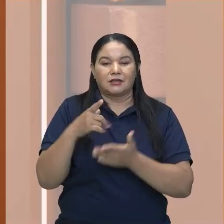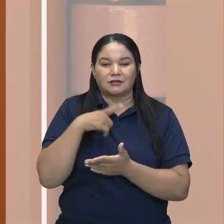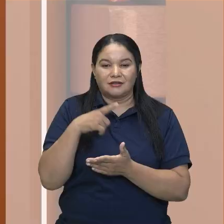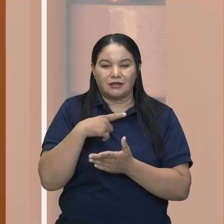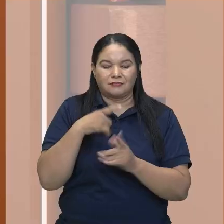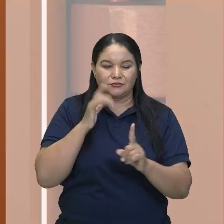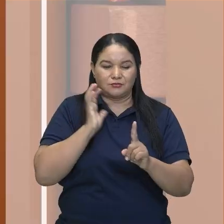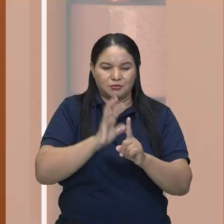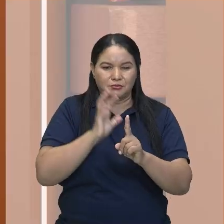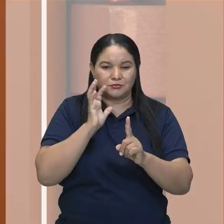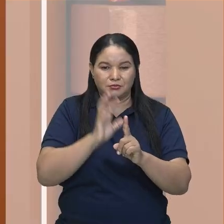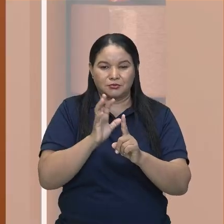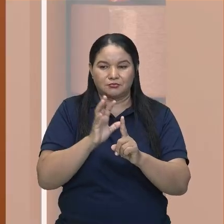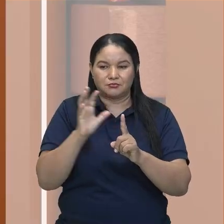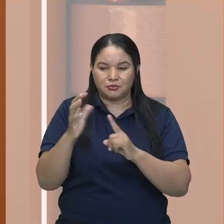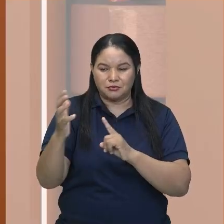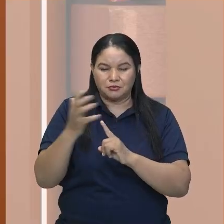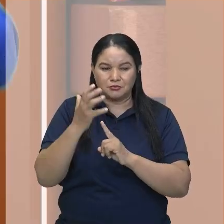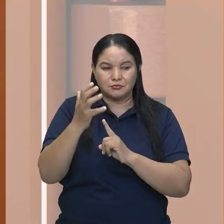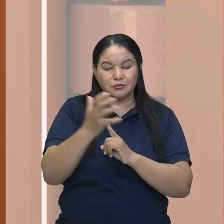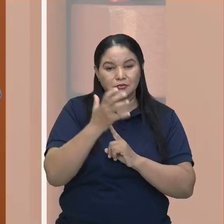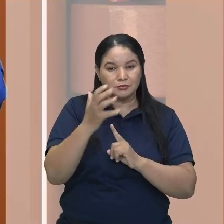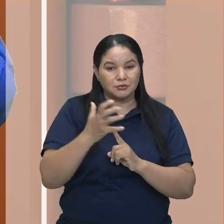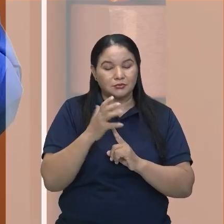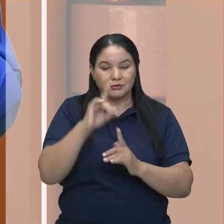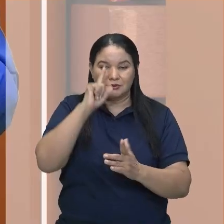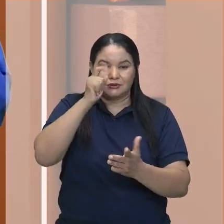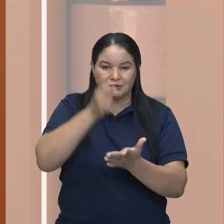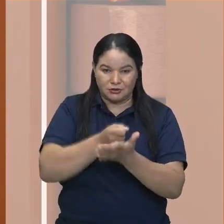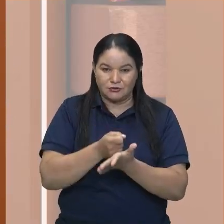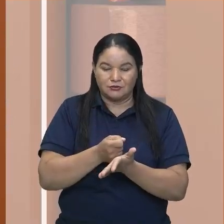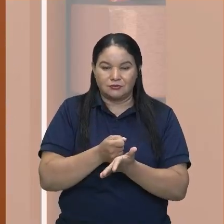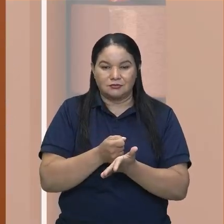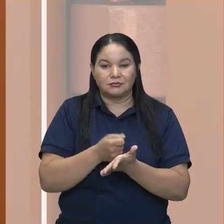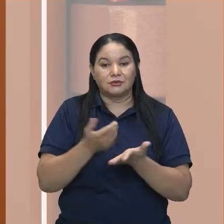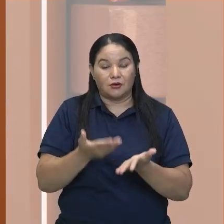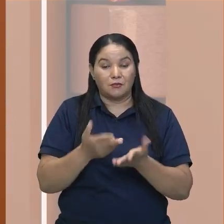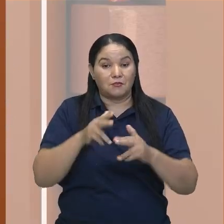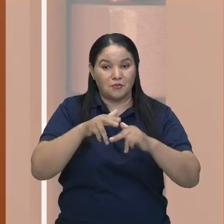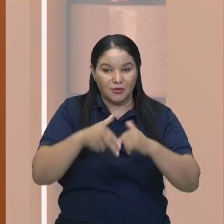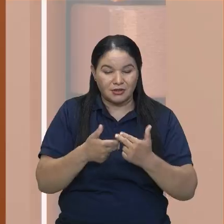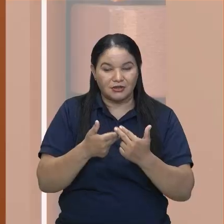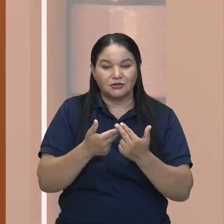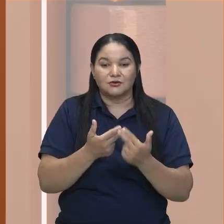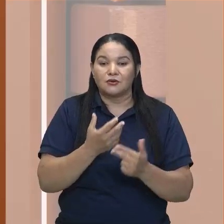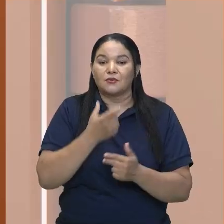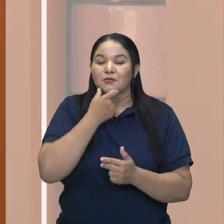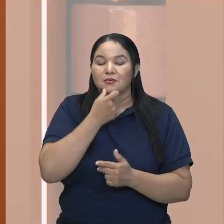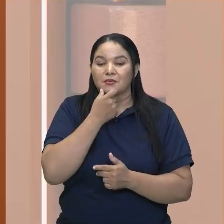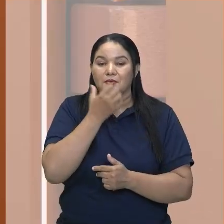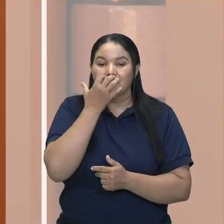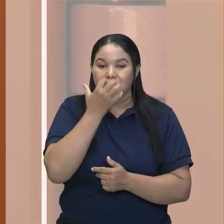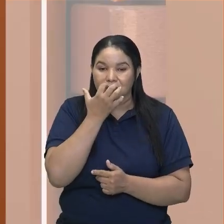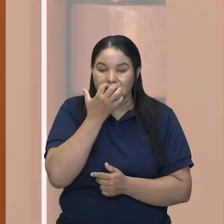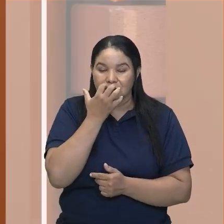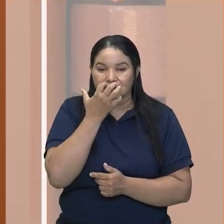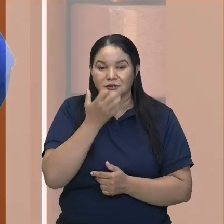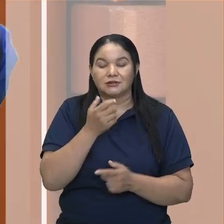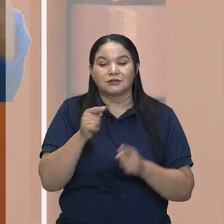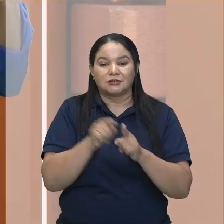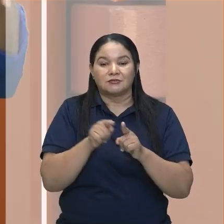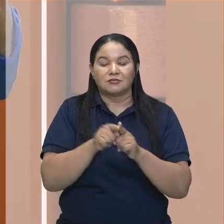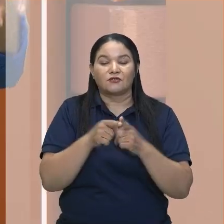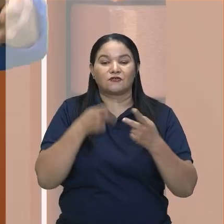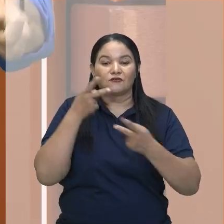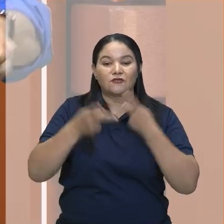influenciados a tomarmos essas decisões. Por isso que Nietzsche, e aí eu encerro com essa fala dele aqui também, ele